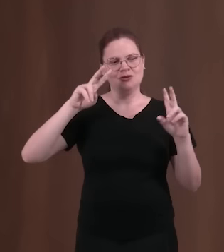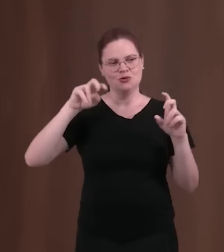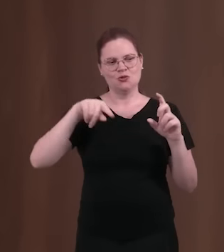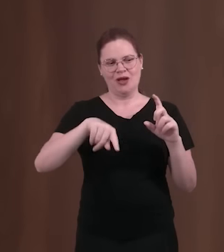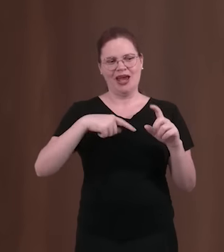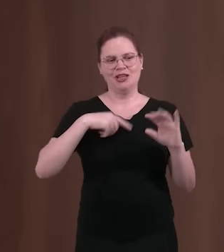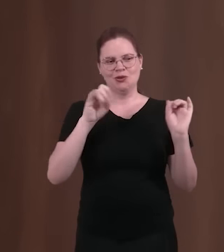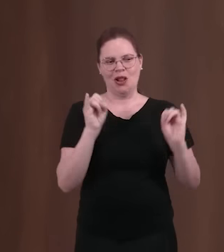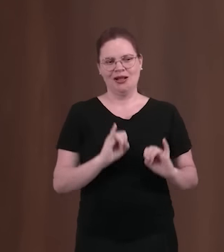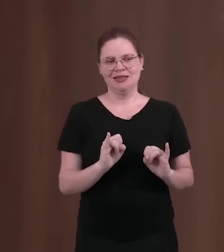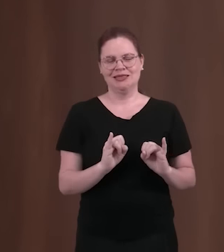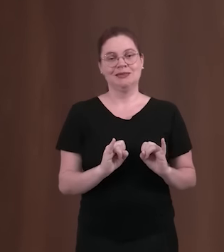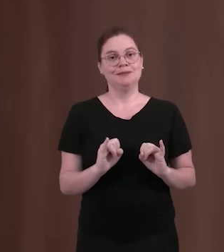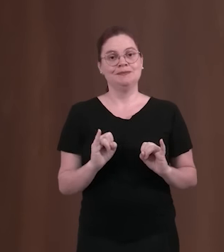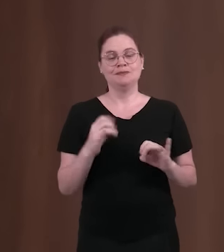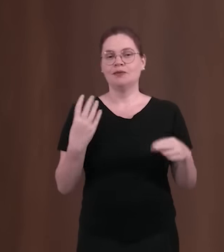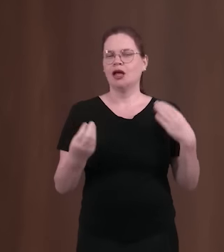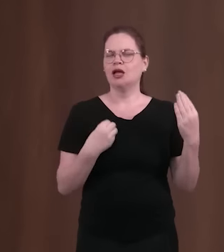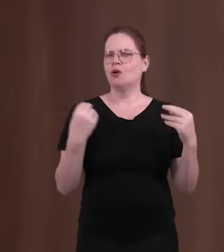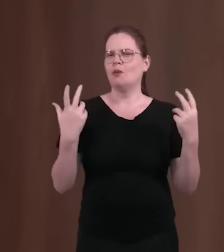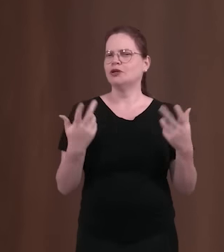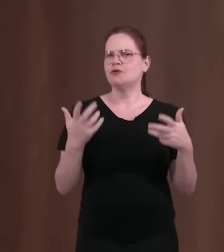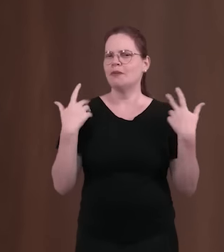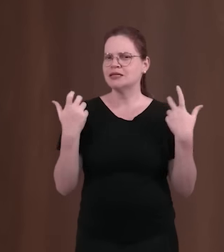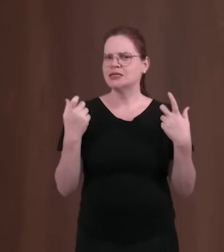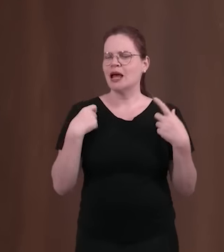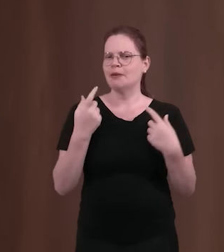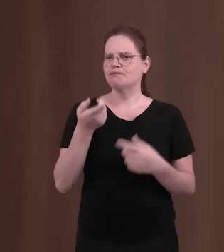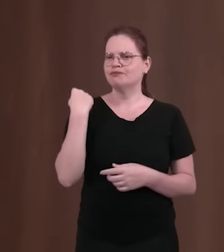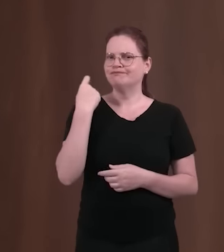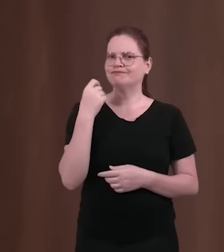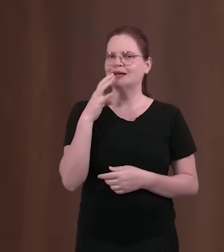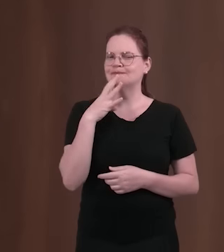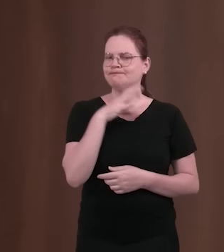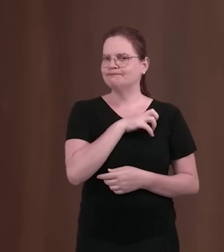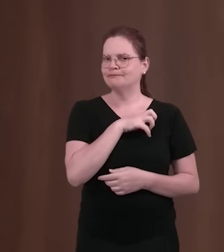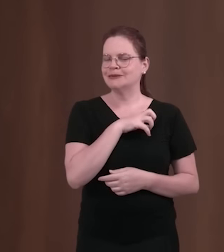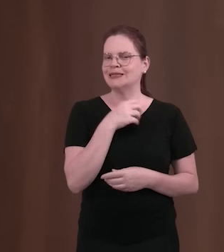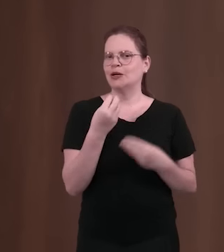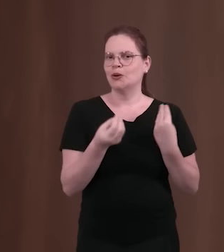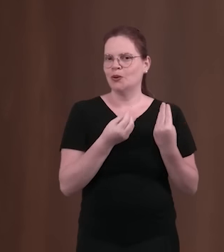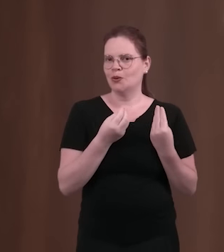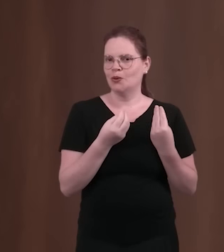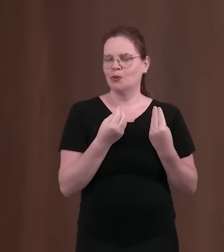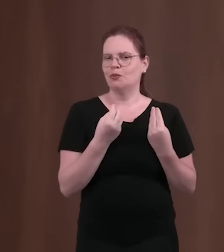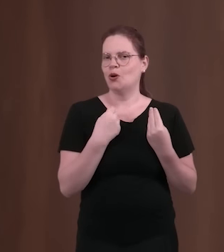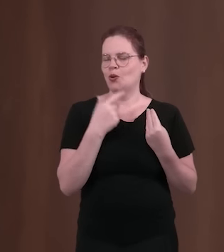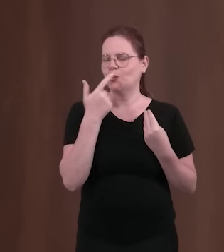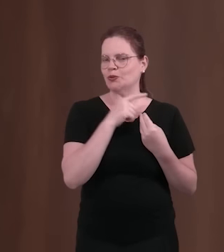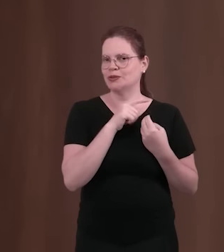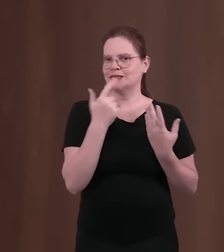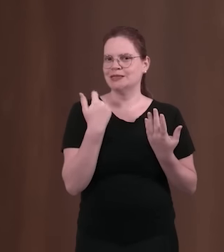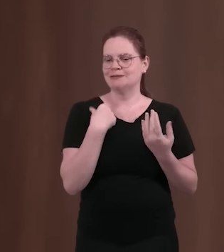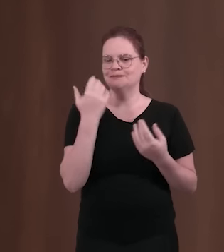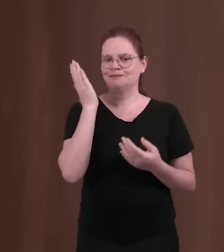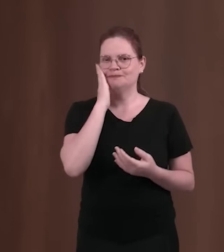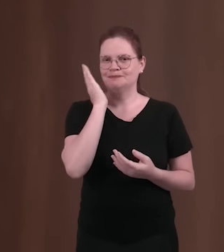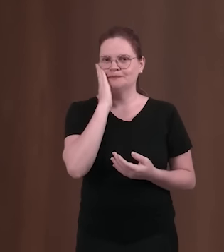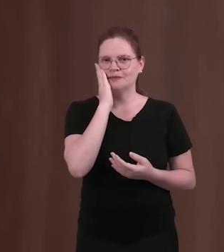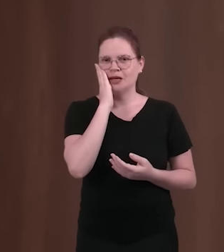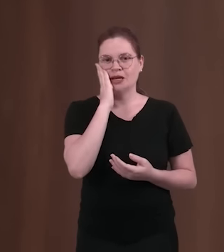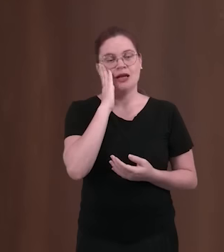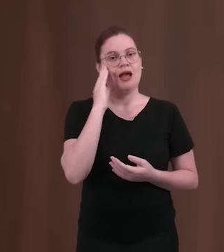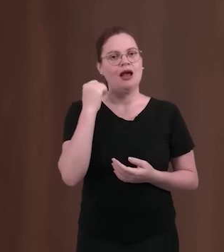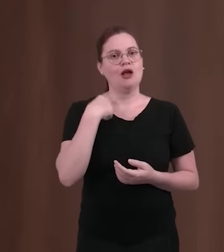idólatra. E a forma de identificar esse pensamento idólatra é uma pergunta básica. Isto agrada